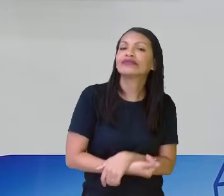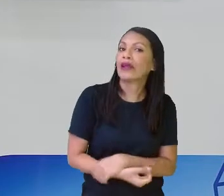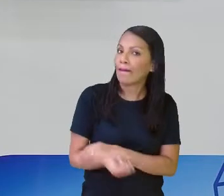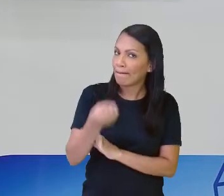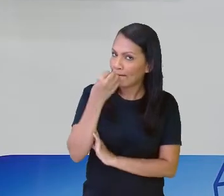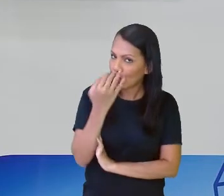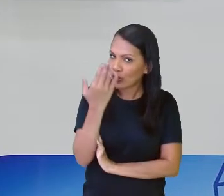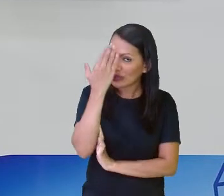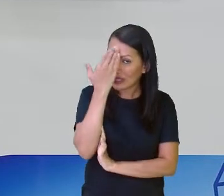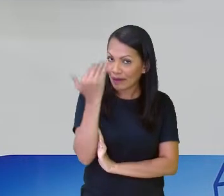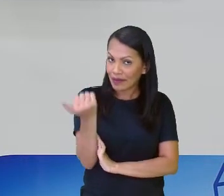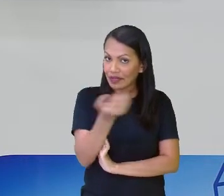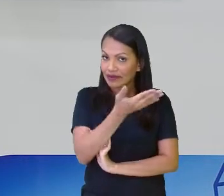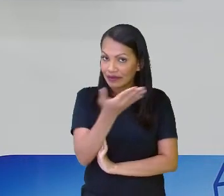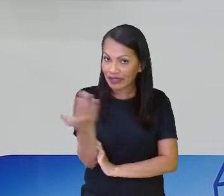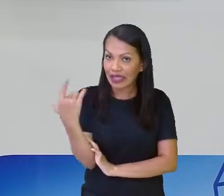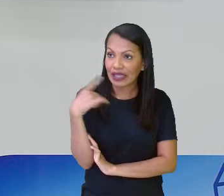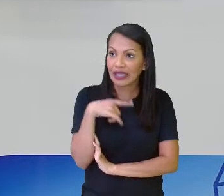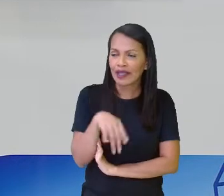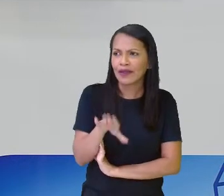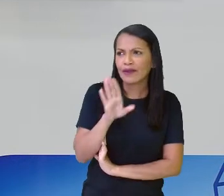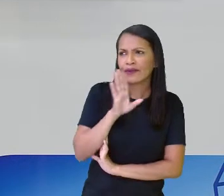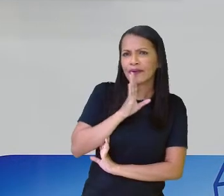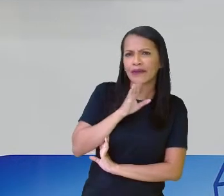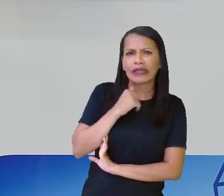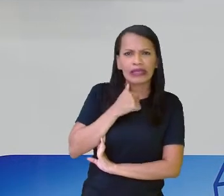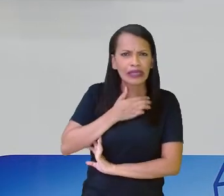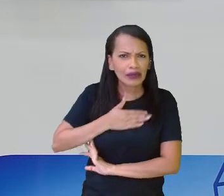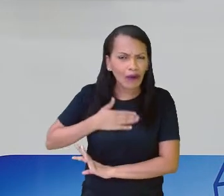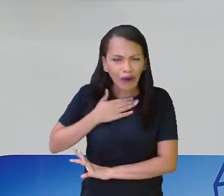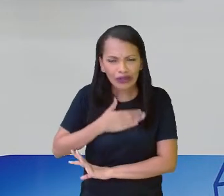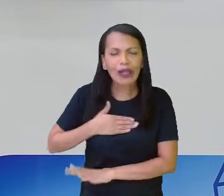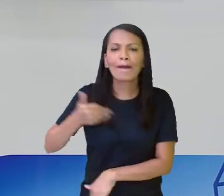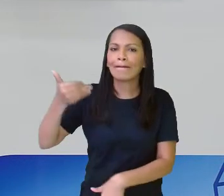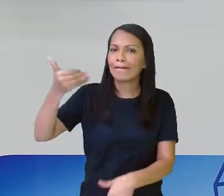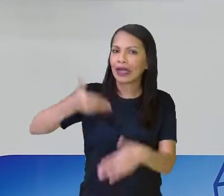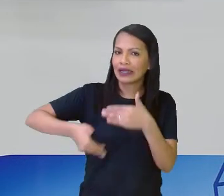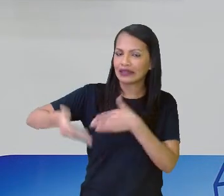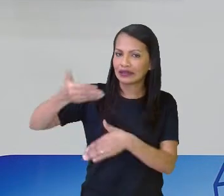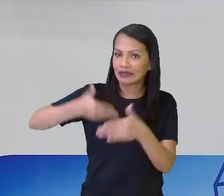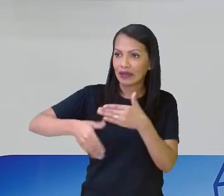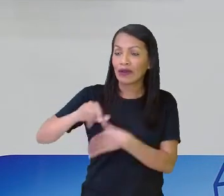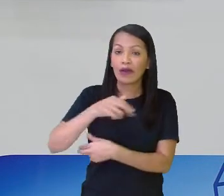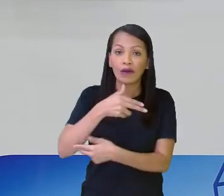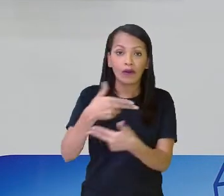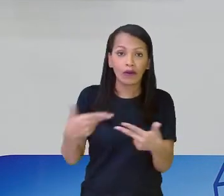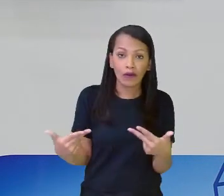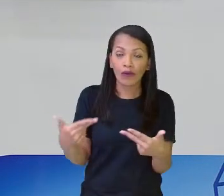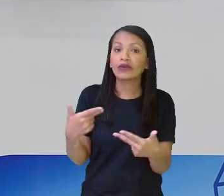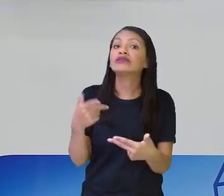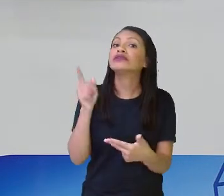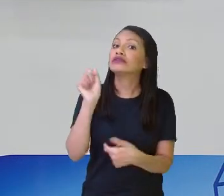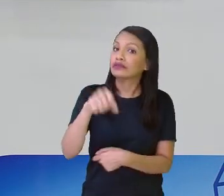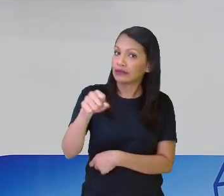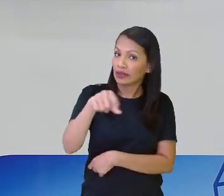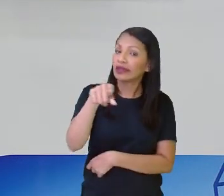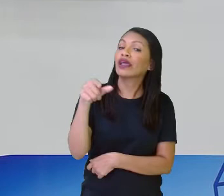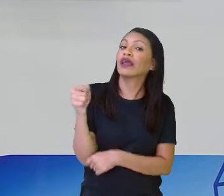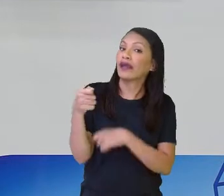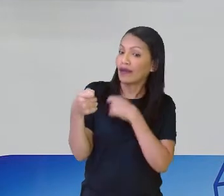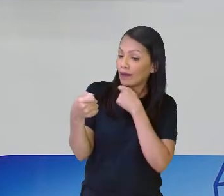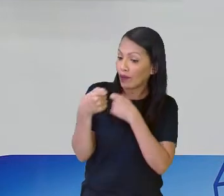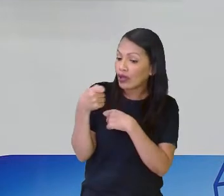Bom saber. Quer ver se aquele silêncio, será que eles estão gostando? Mas que bom que estão aí participando. E foi uma coisa que eu não citei, Gustavo. Isso mesmo, tem as